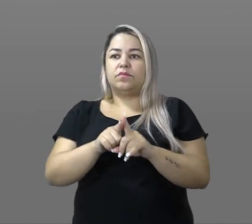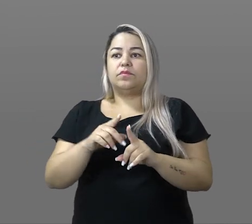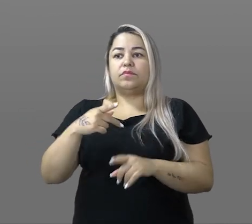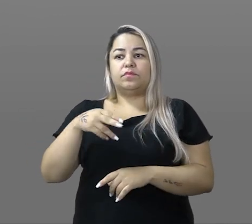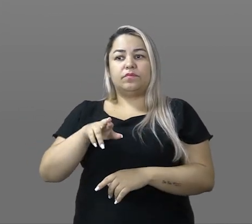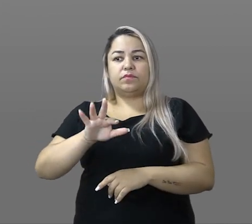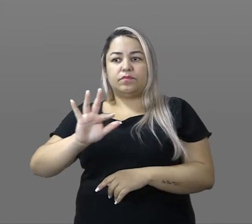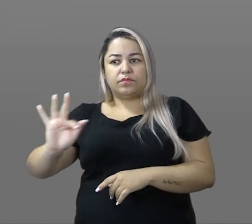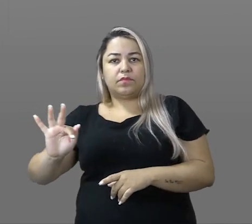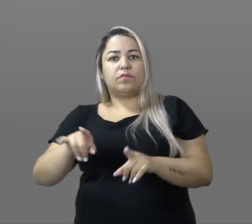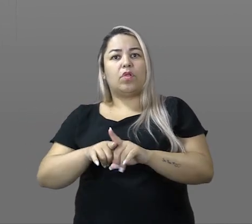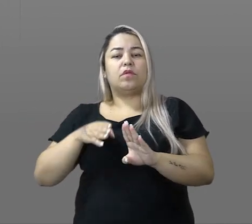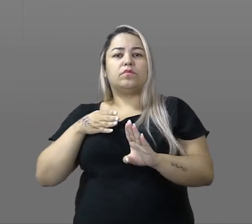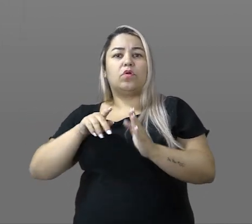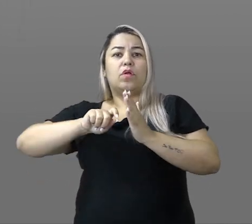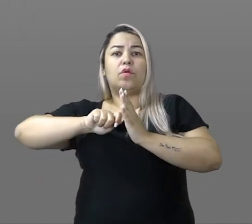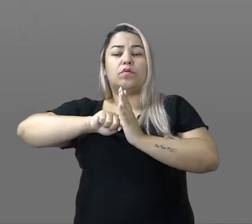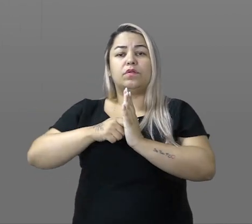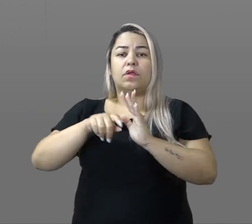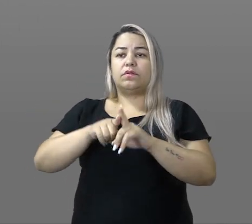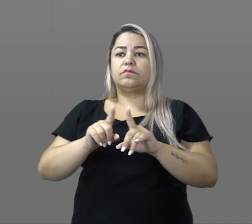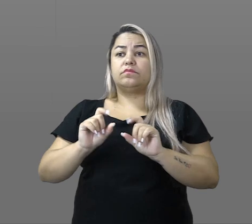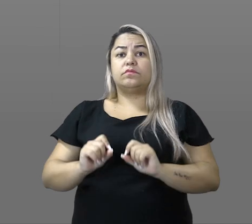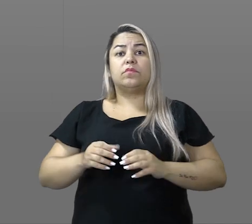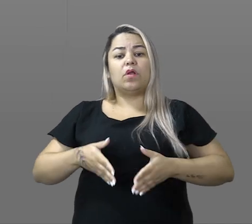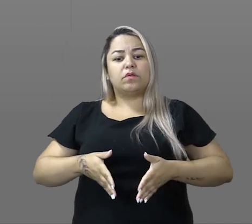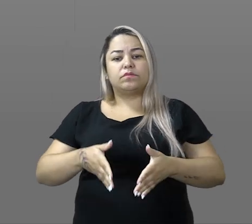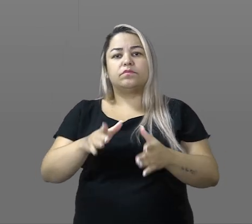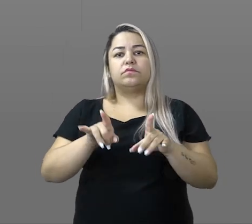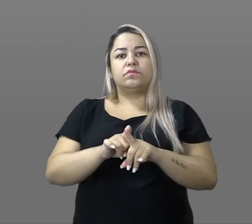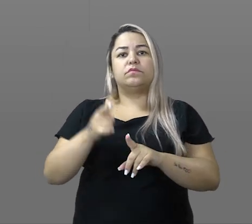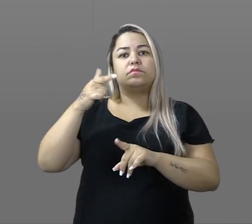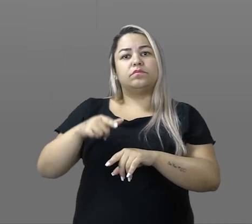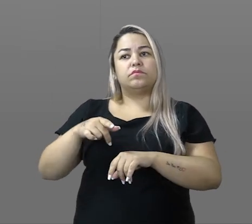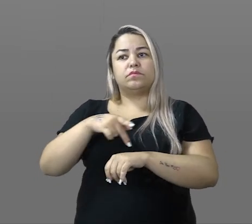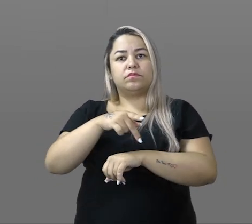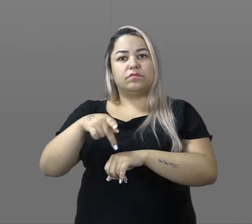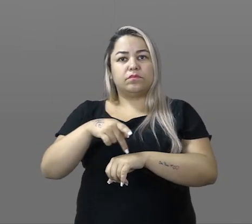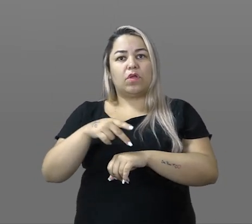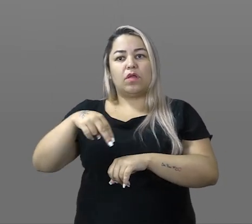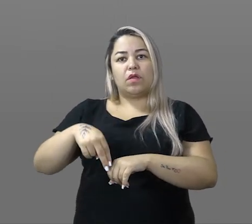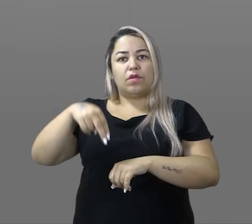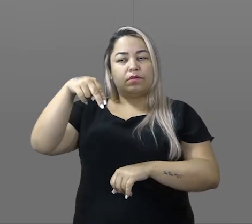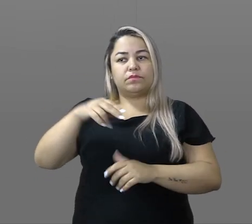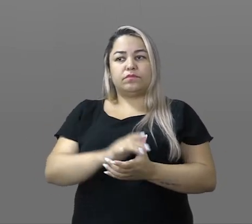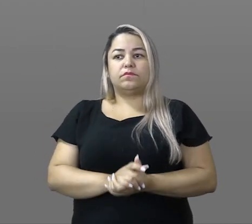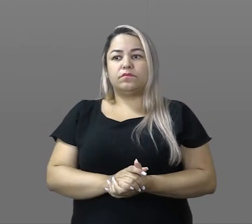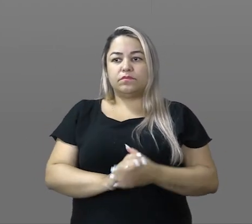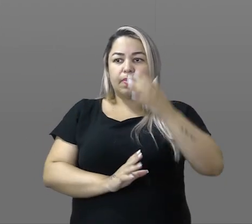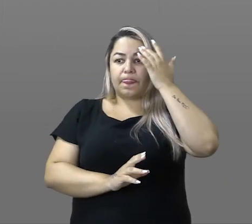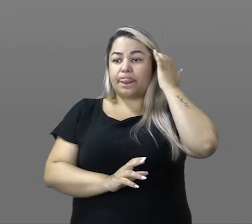indiciados, mandaram a PRF bloquear as estradas por onde iam votar os eleitores do Lula, no interior do país e principalmente no